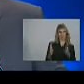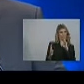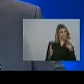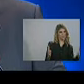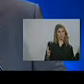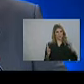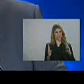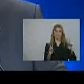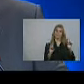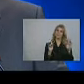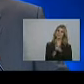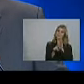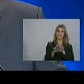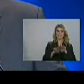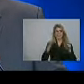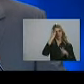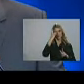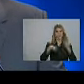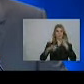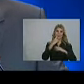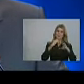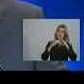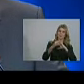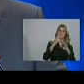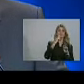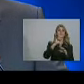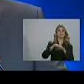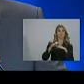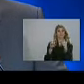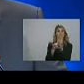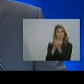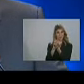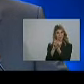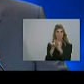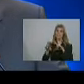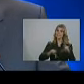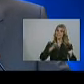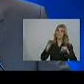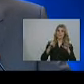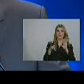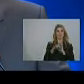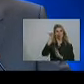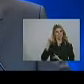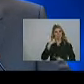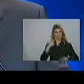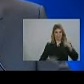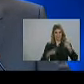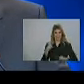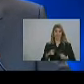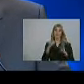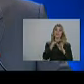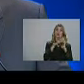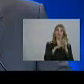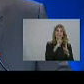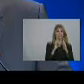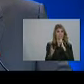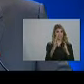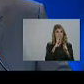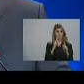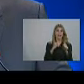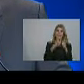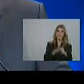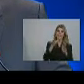perguntas diferentes enviadas por telespectadores pelo Twitter e selecionadas pela direção do debate. A ordem de resposta segue